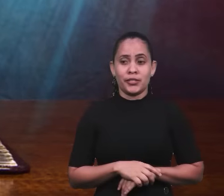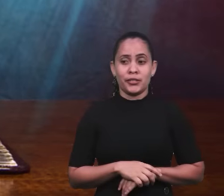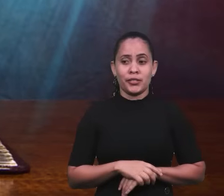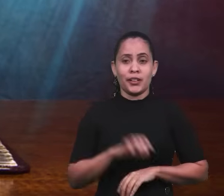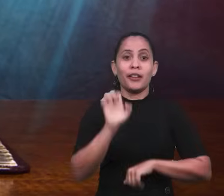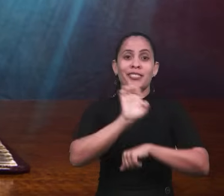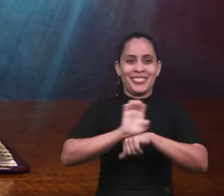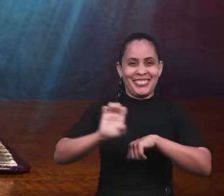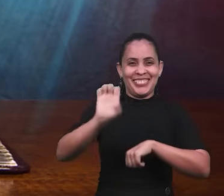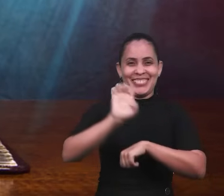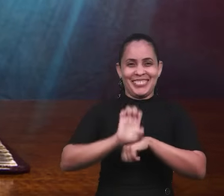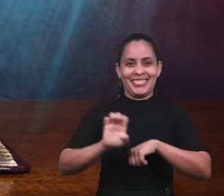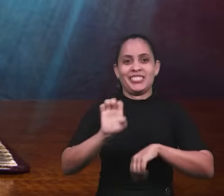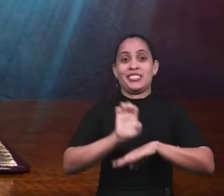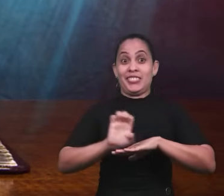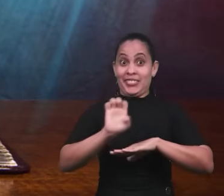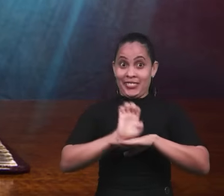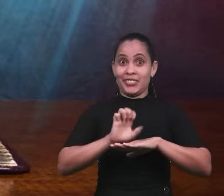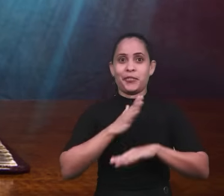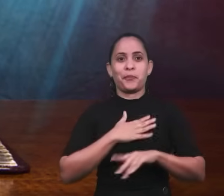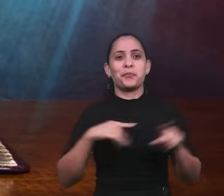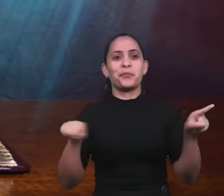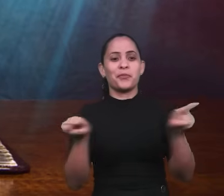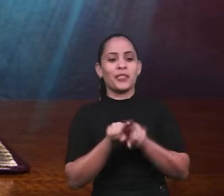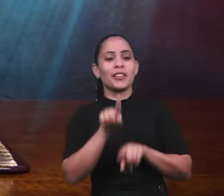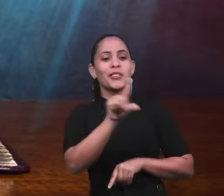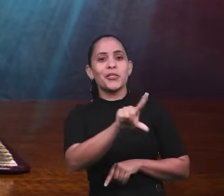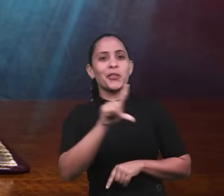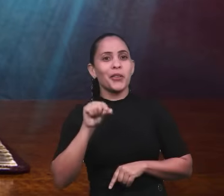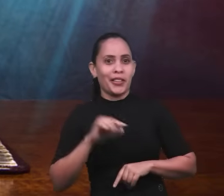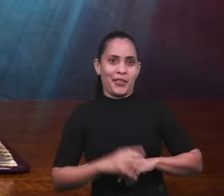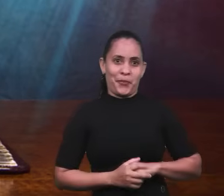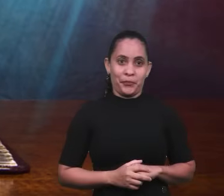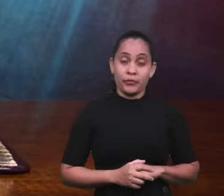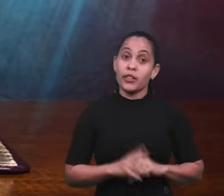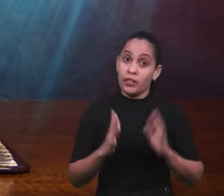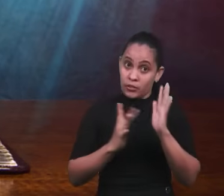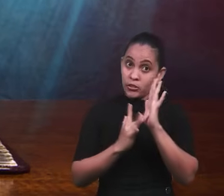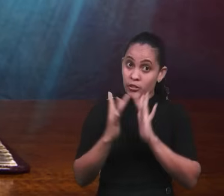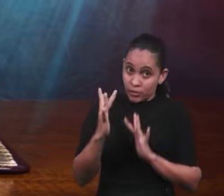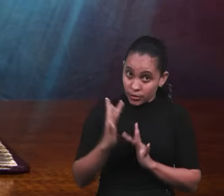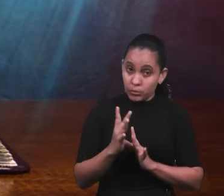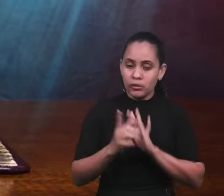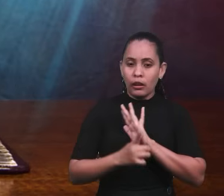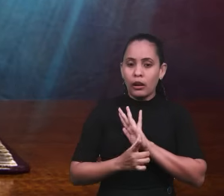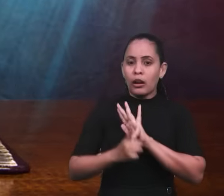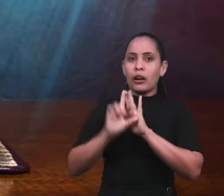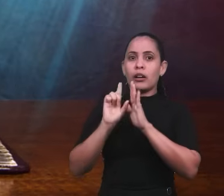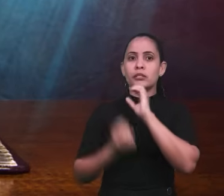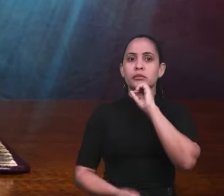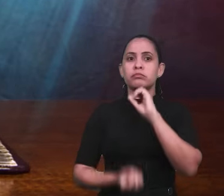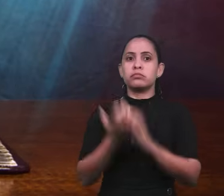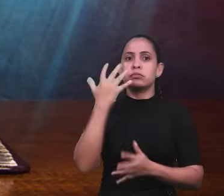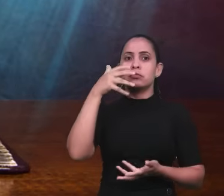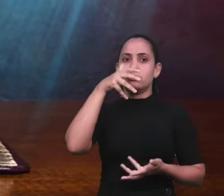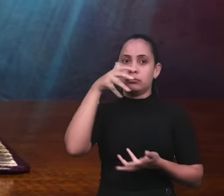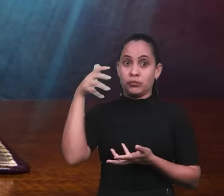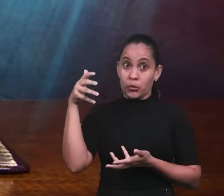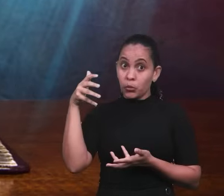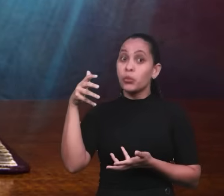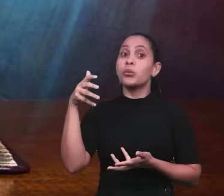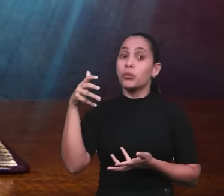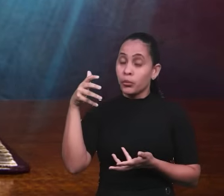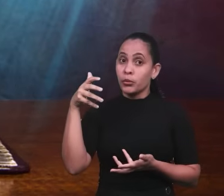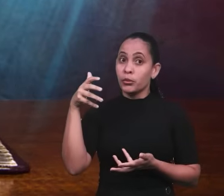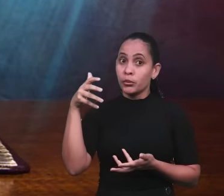como também nos elegeu nele, ou seja, em Jesus, antes da fundação do mundo. Então, um